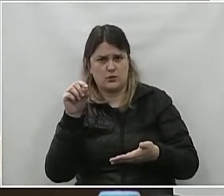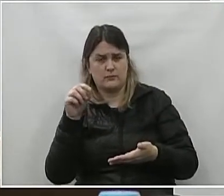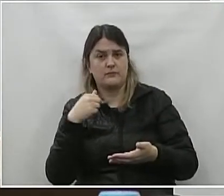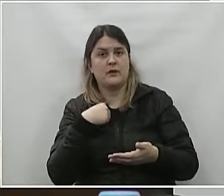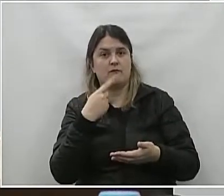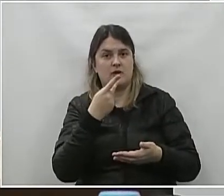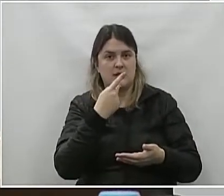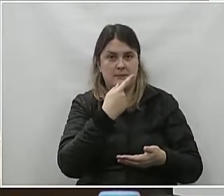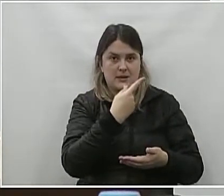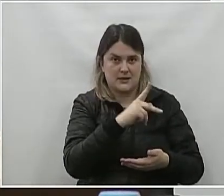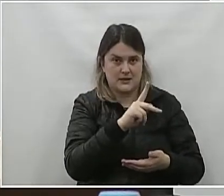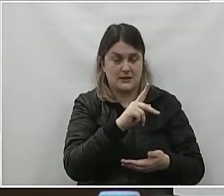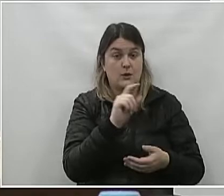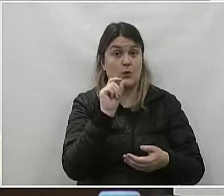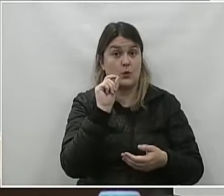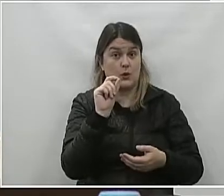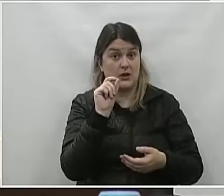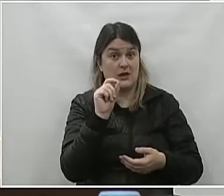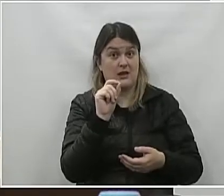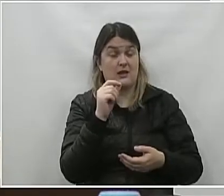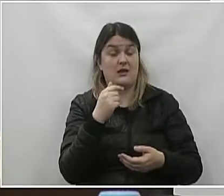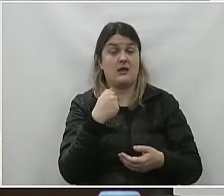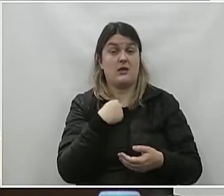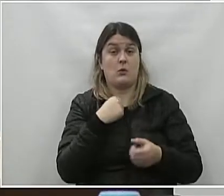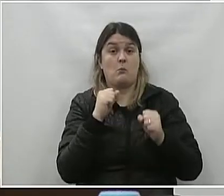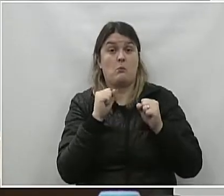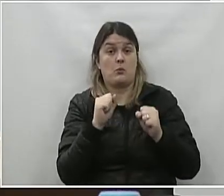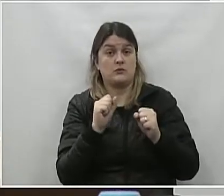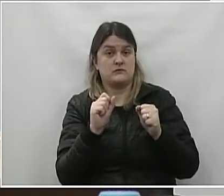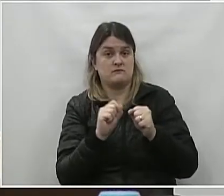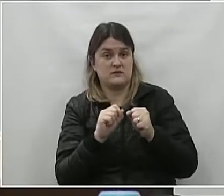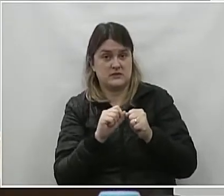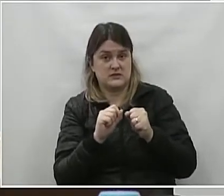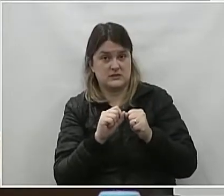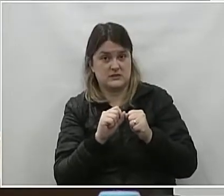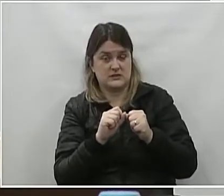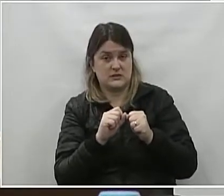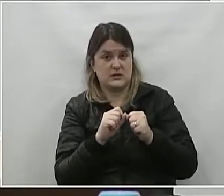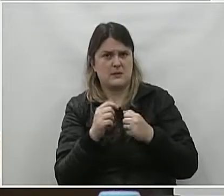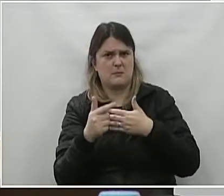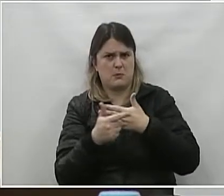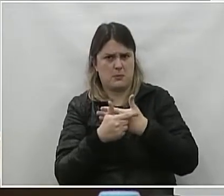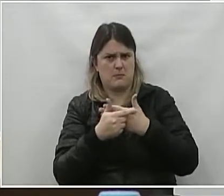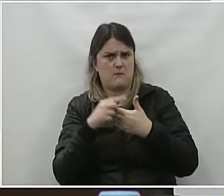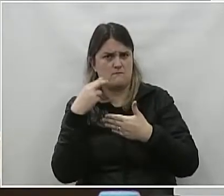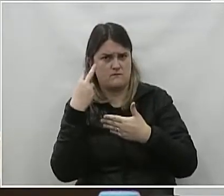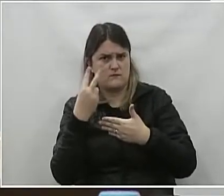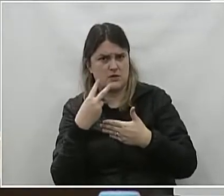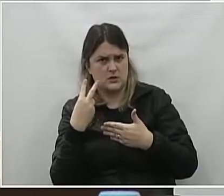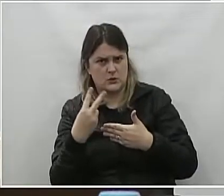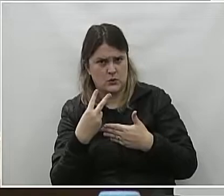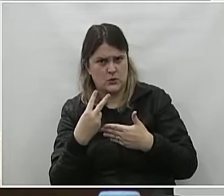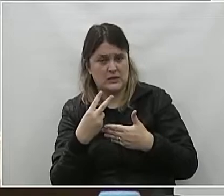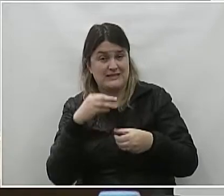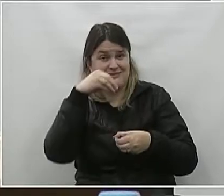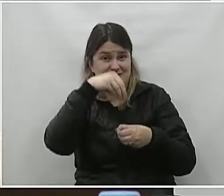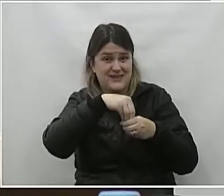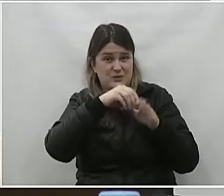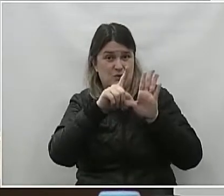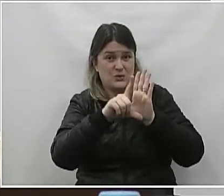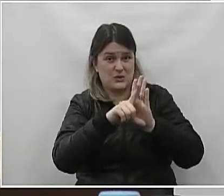seu Oswaldo, o que estiver no meu alcance enquanto legislador, estiver em termos